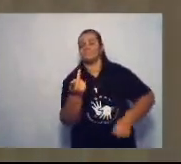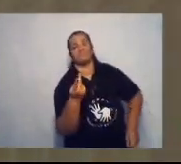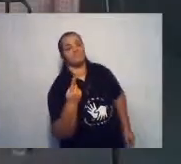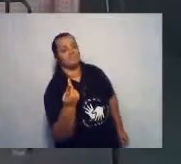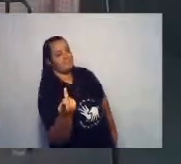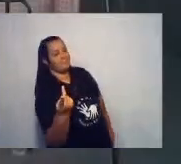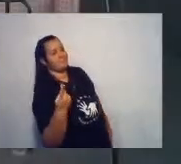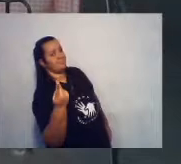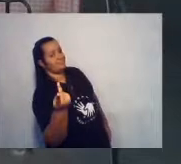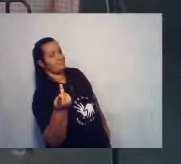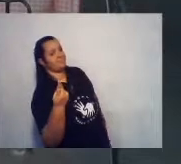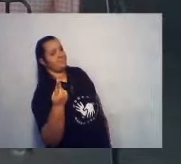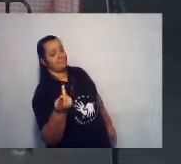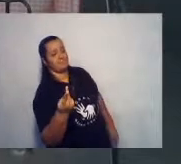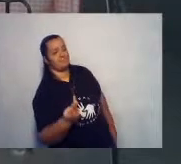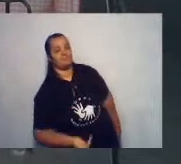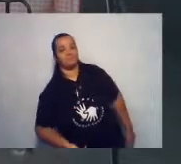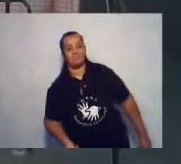A gente vai